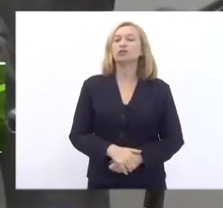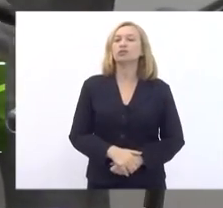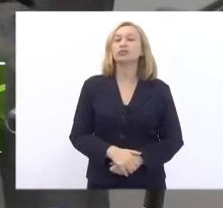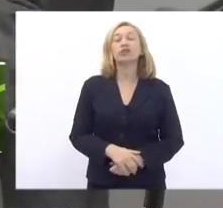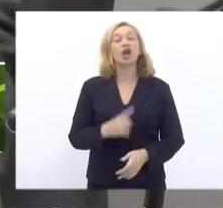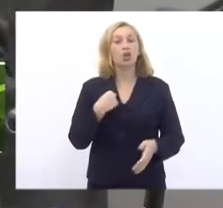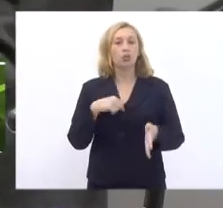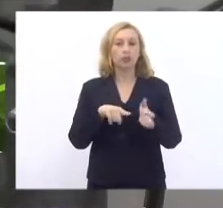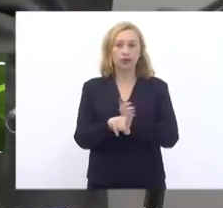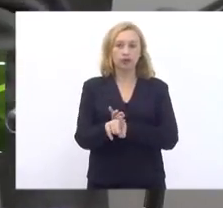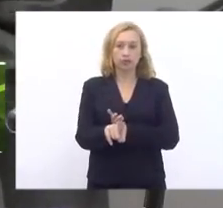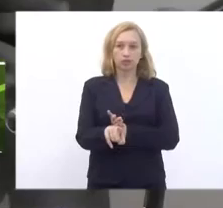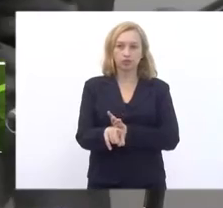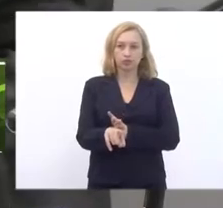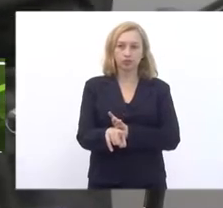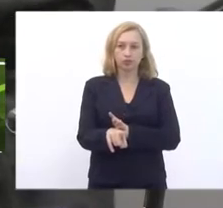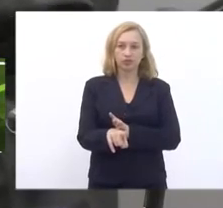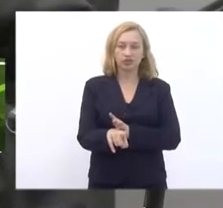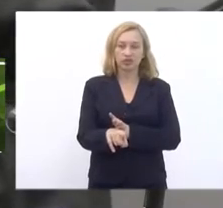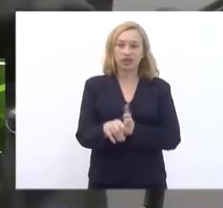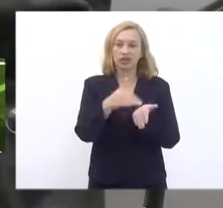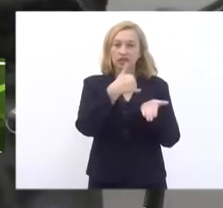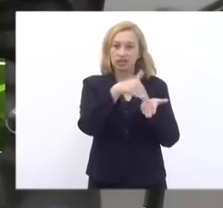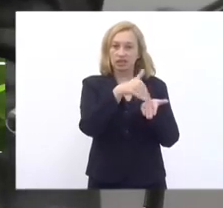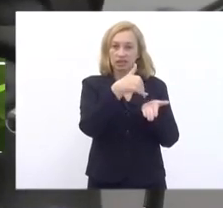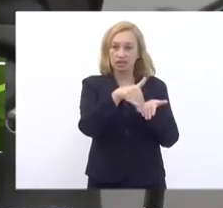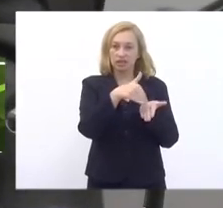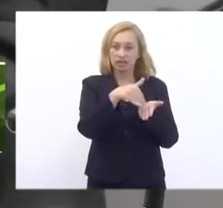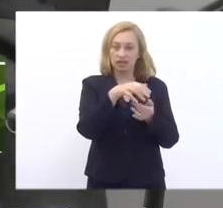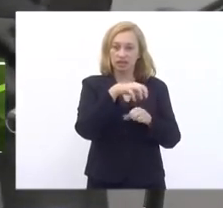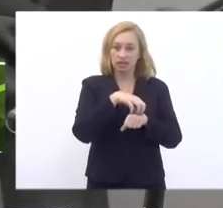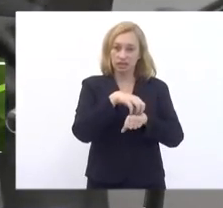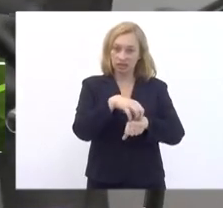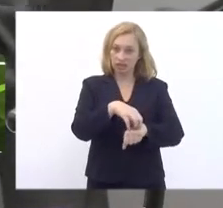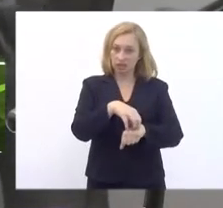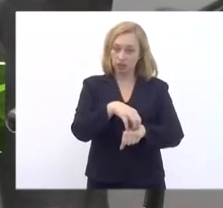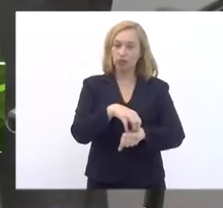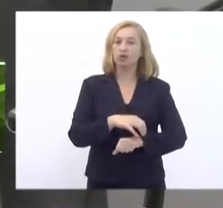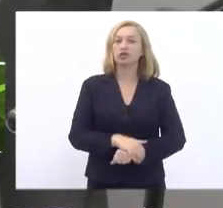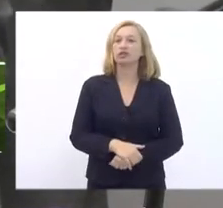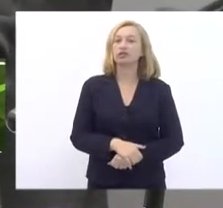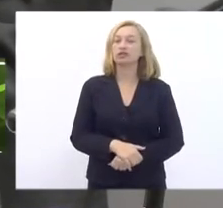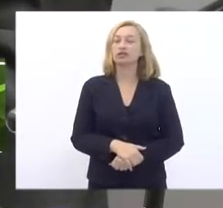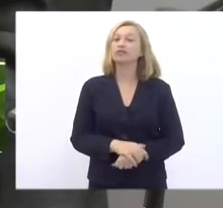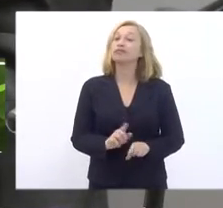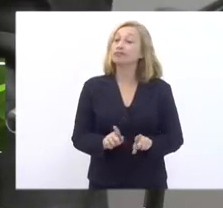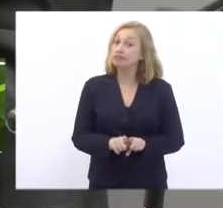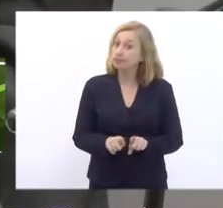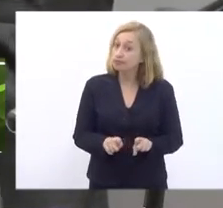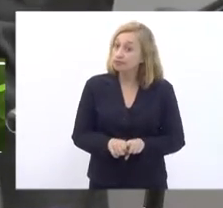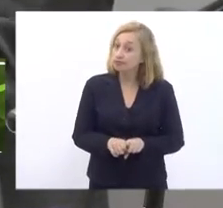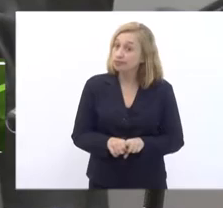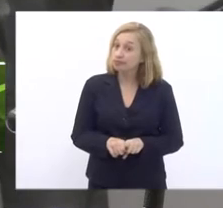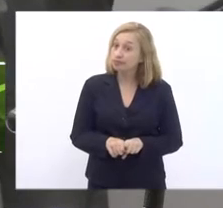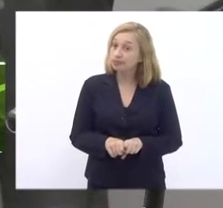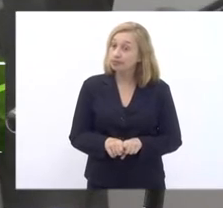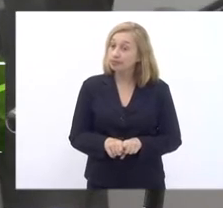eu pergunto: a Secretaria de Transportes e